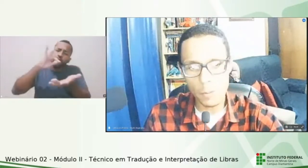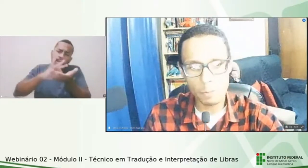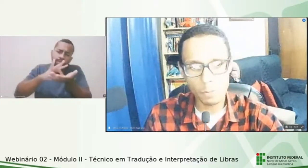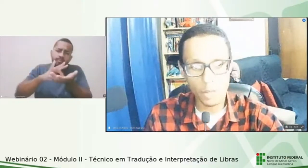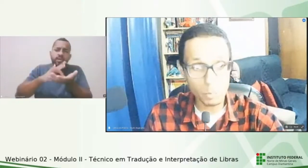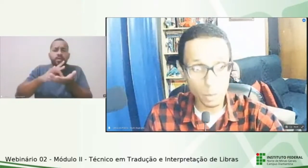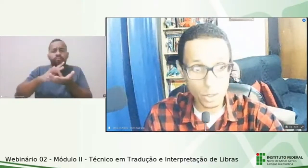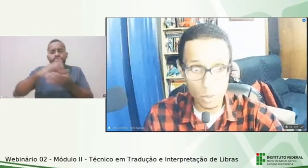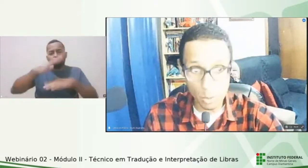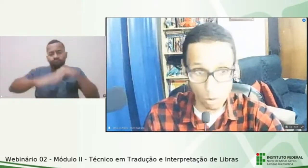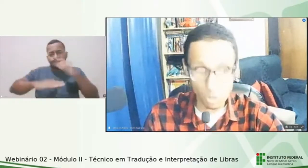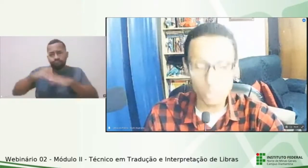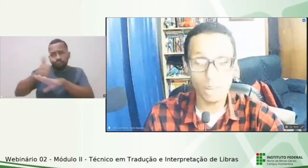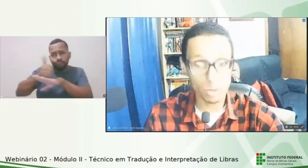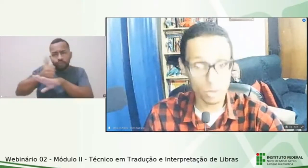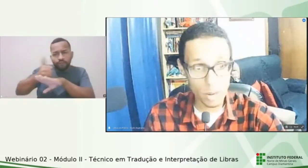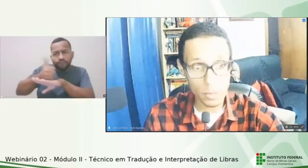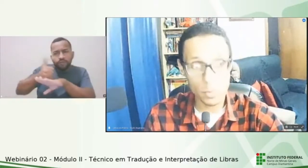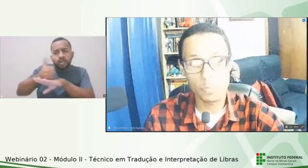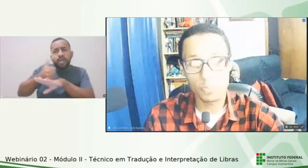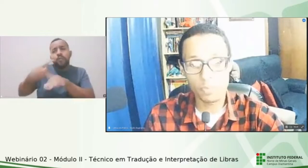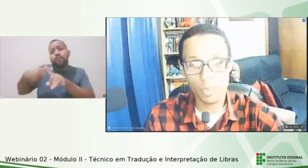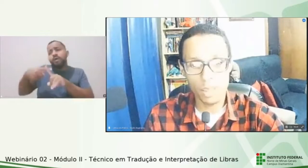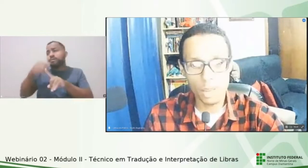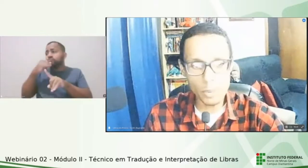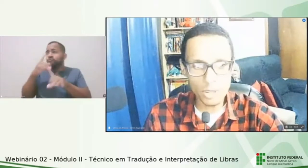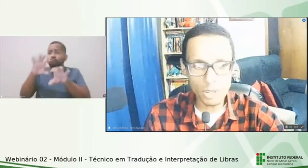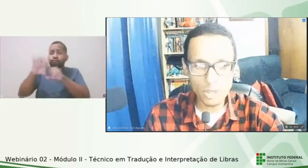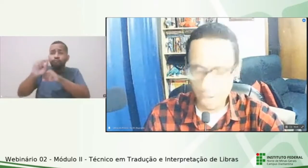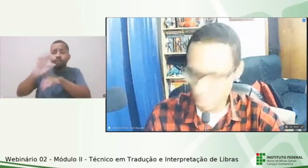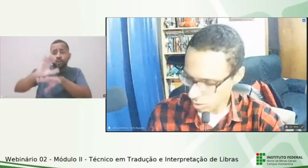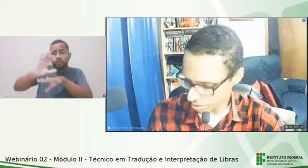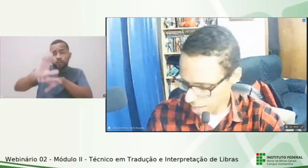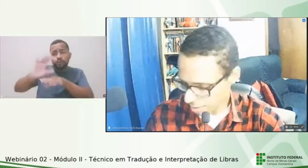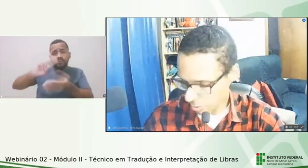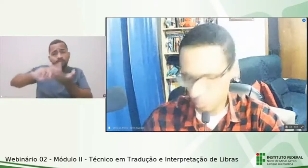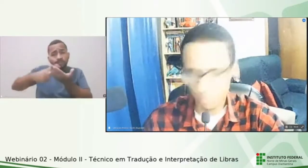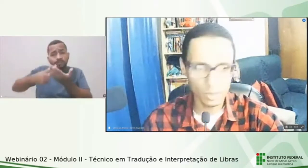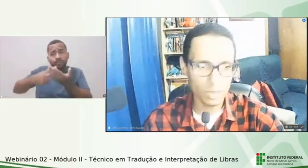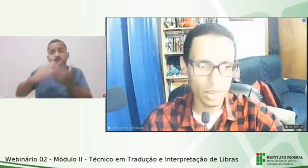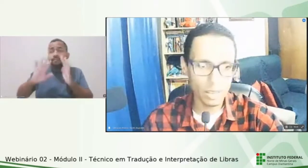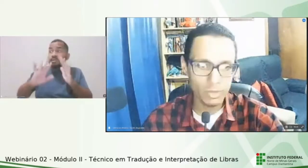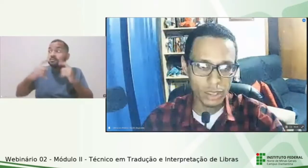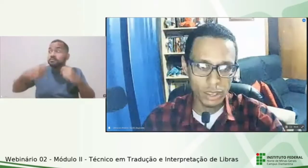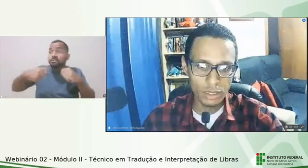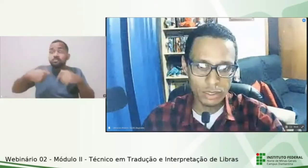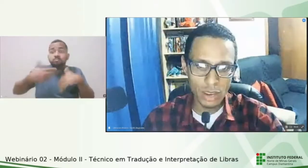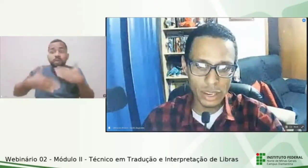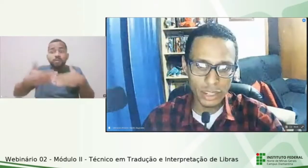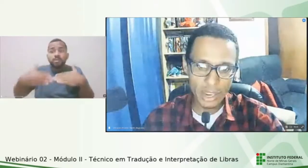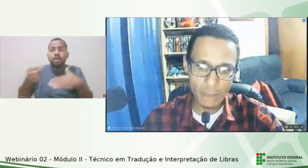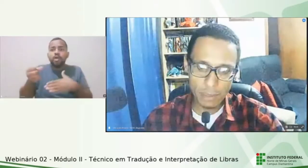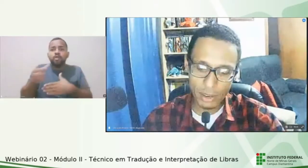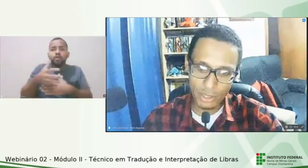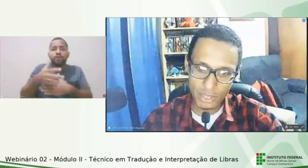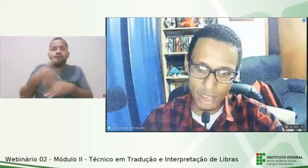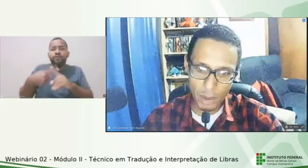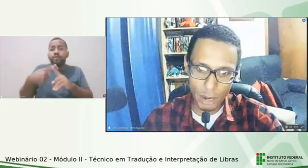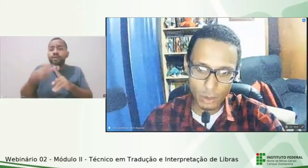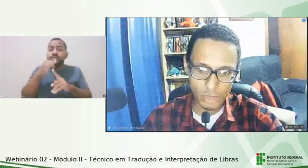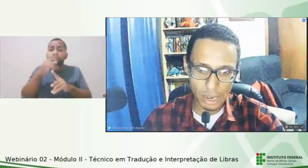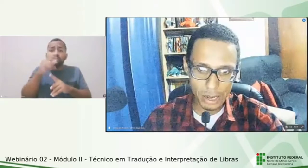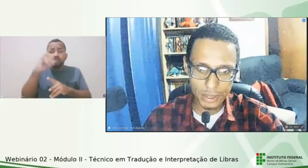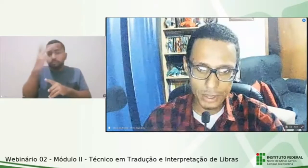profissional depois de um curso de tradução, eu preciso estar atualizado, né? Se alguém chegar para você